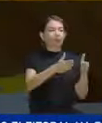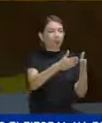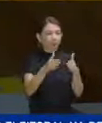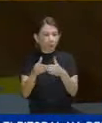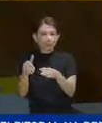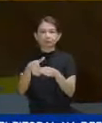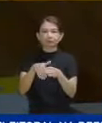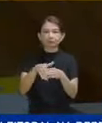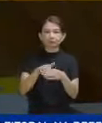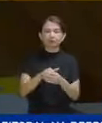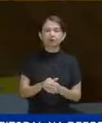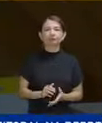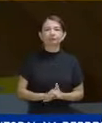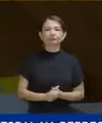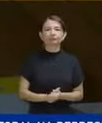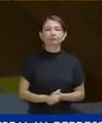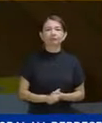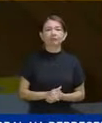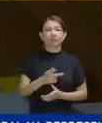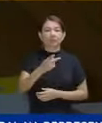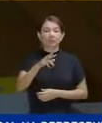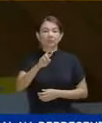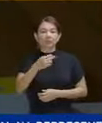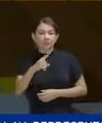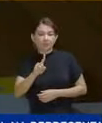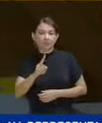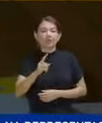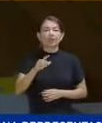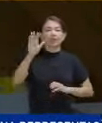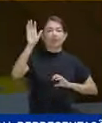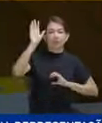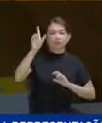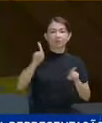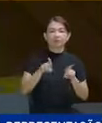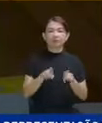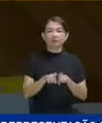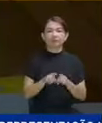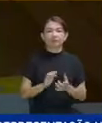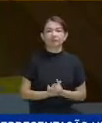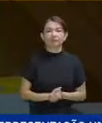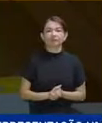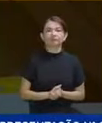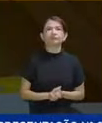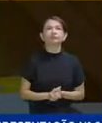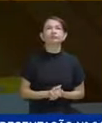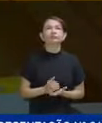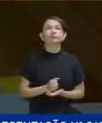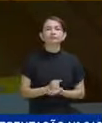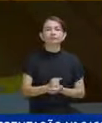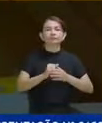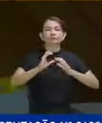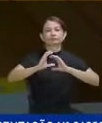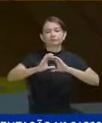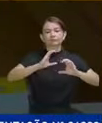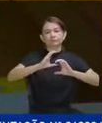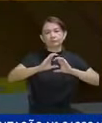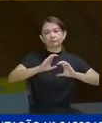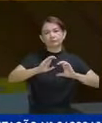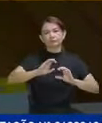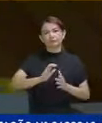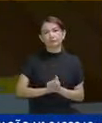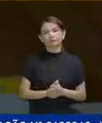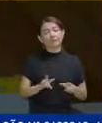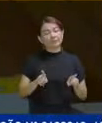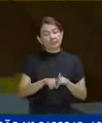pessoais dos pré-candidatos e os seguintes atos que poderão ter cobertura nos meios de comunicação social, inclusive